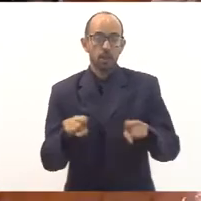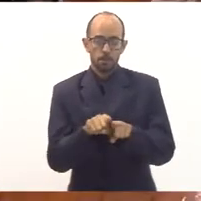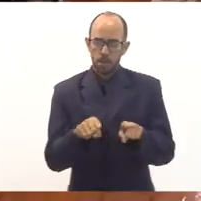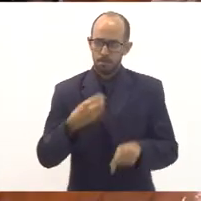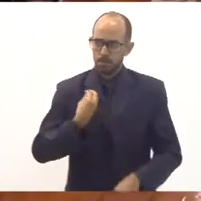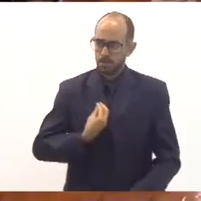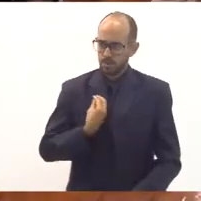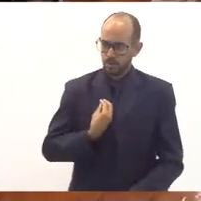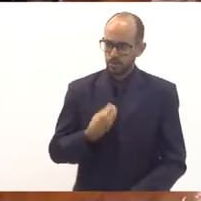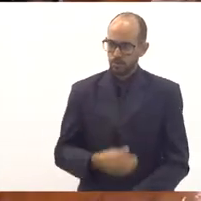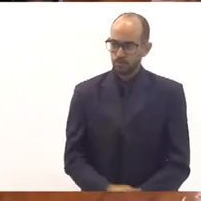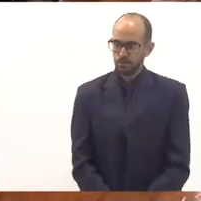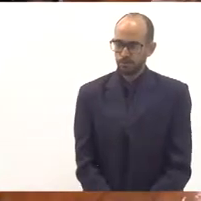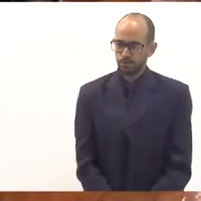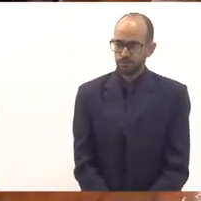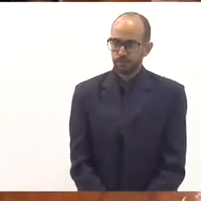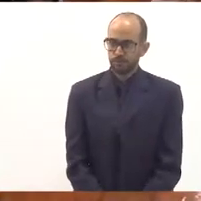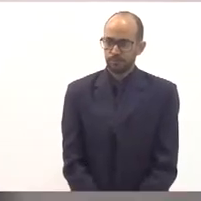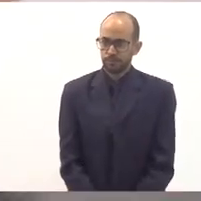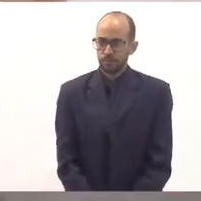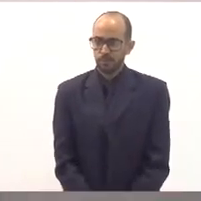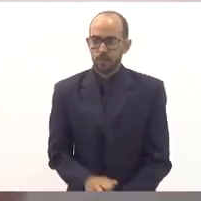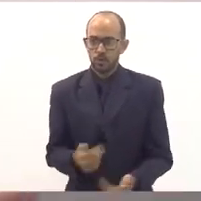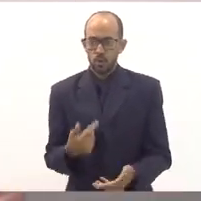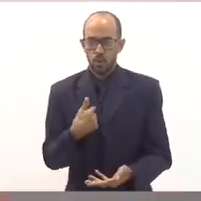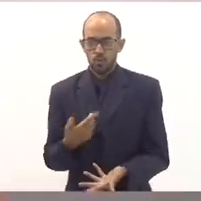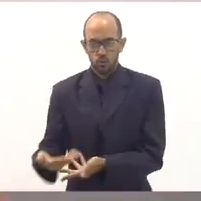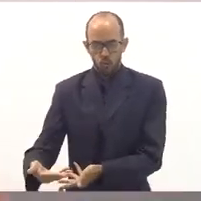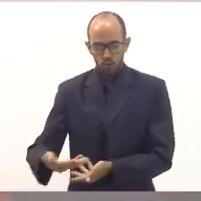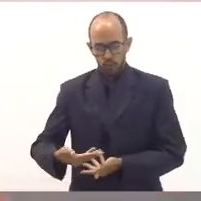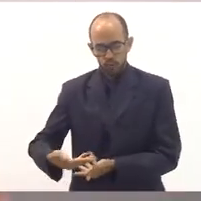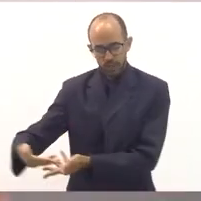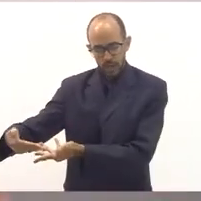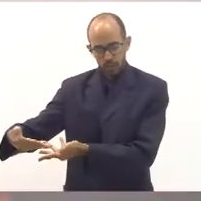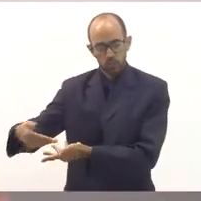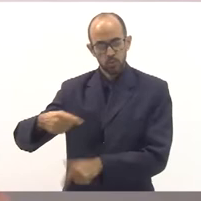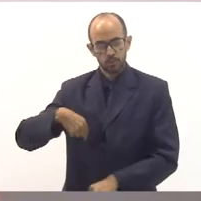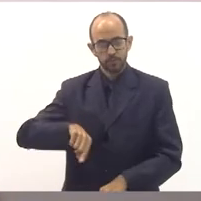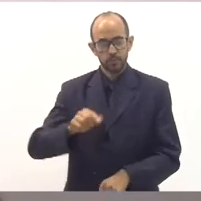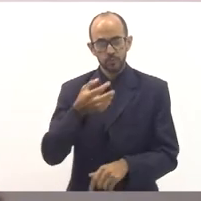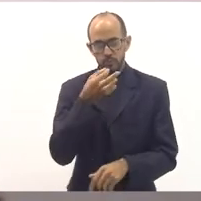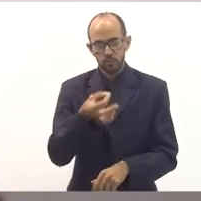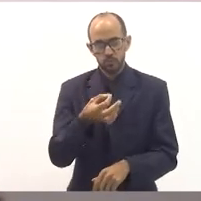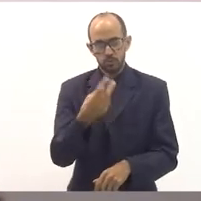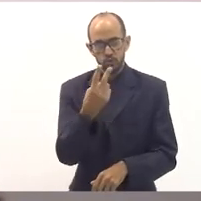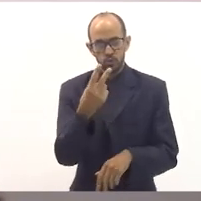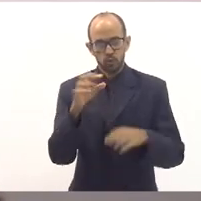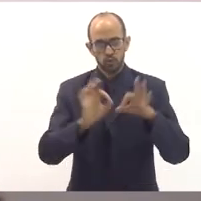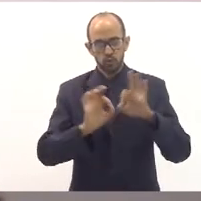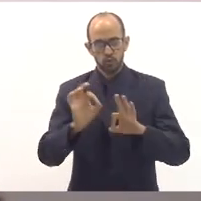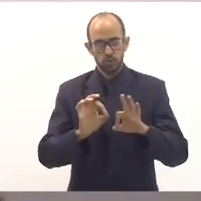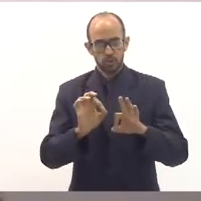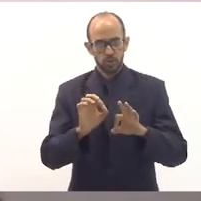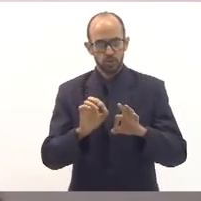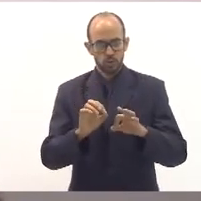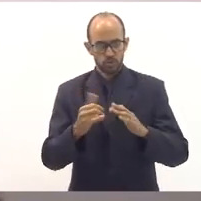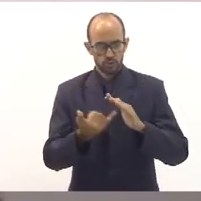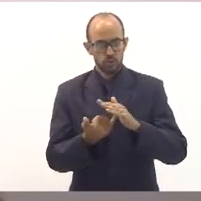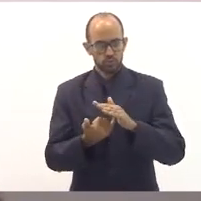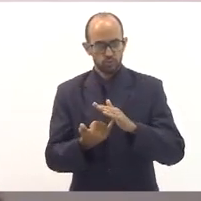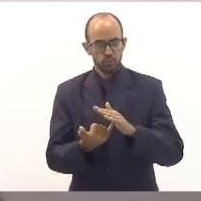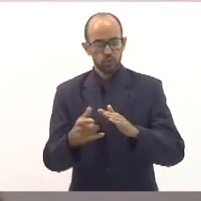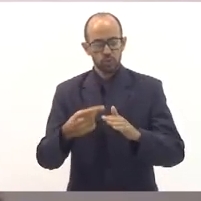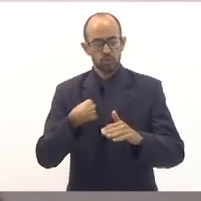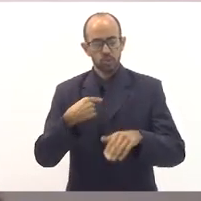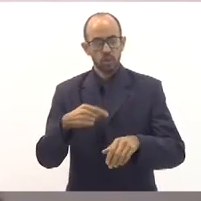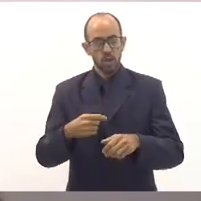mídia eu estou fui convidado né e indicado por duas organizações que eu construo né